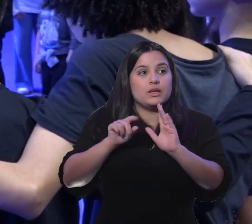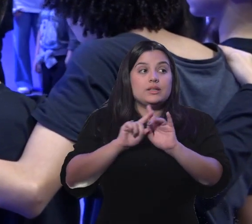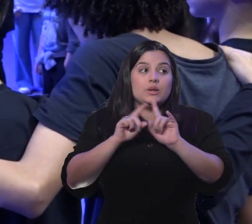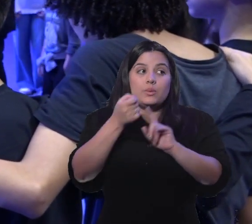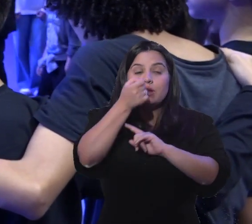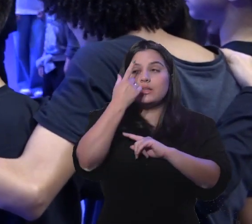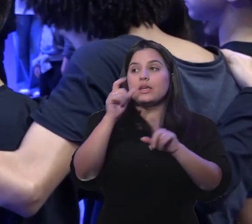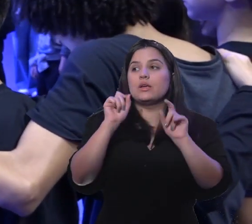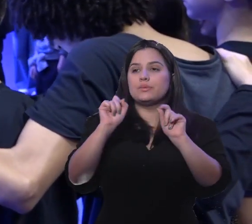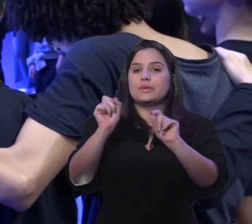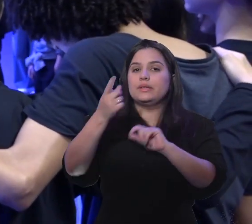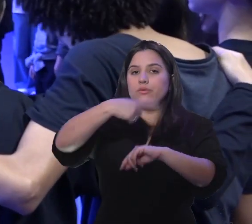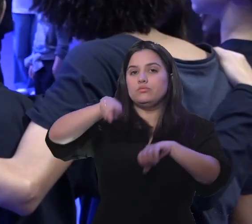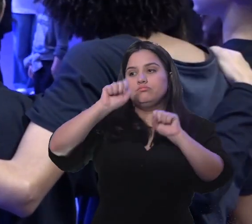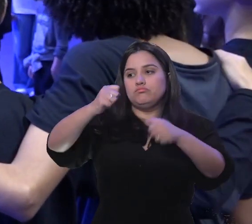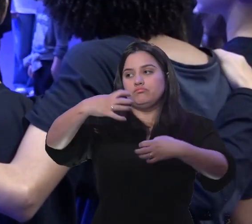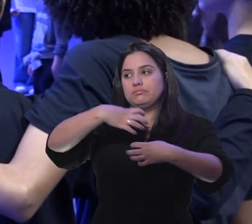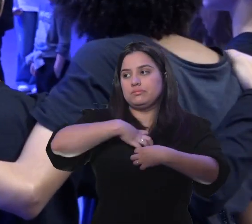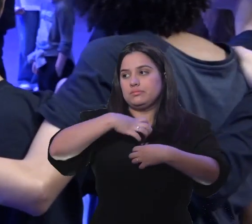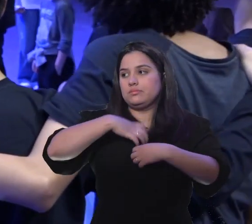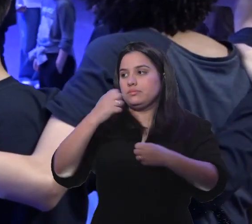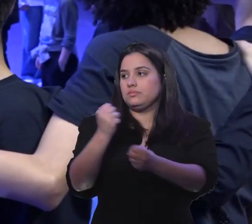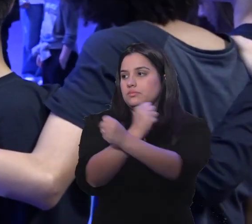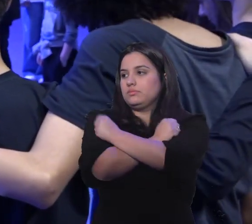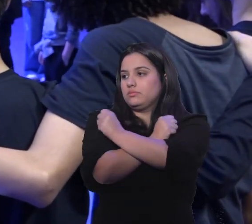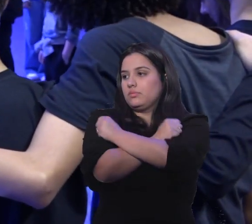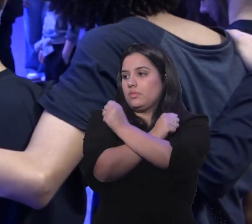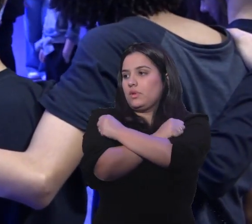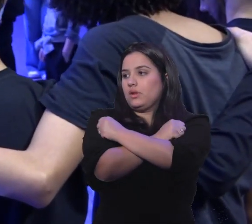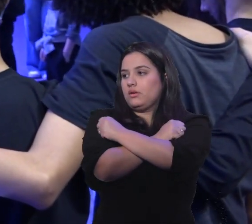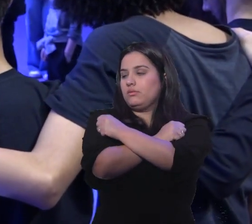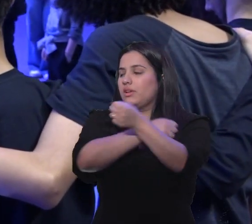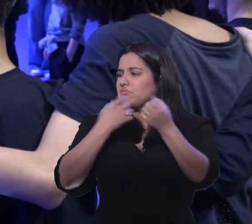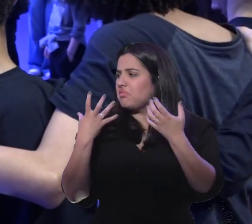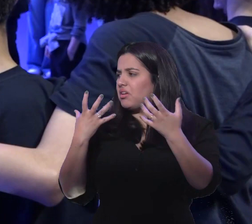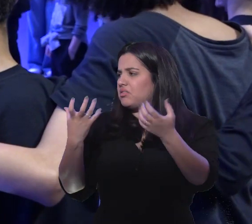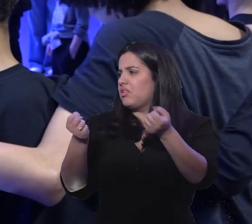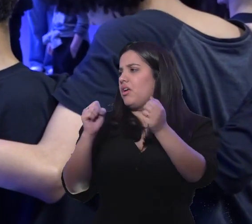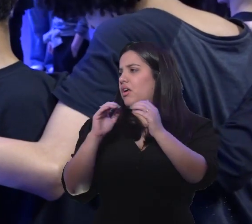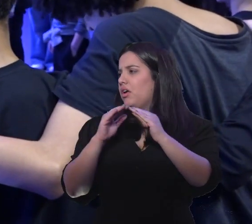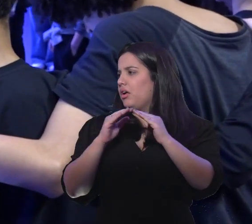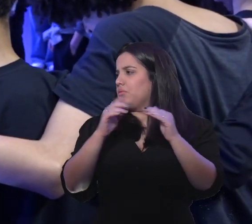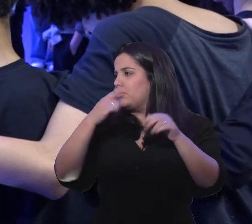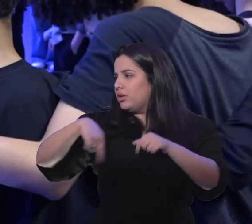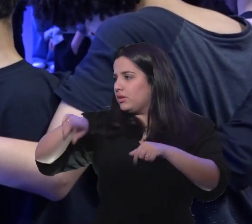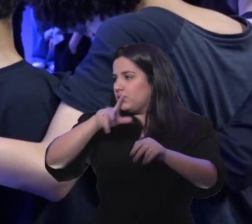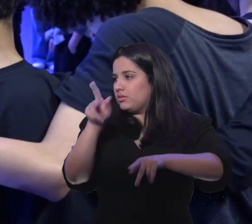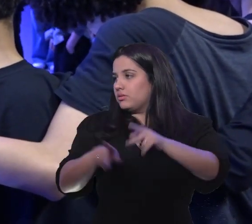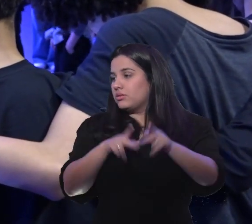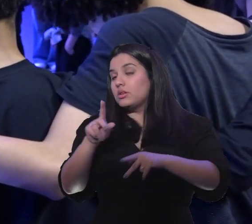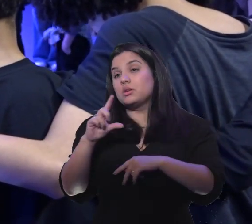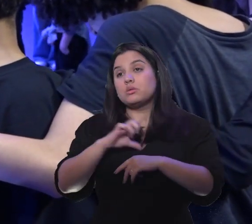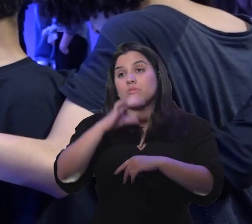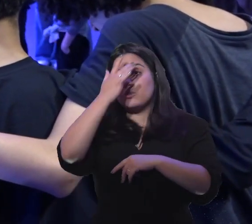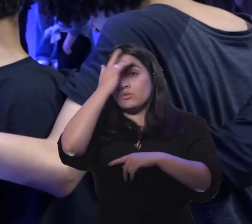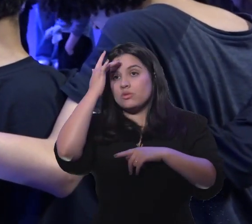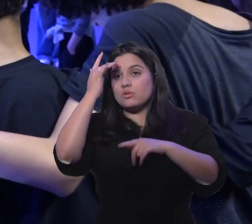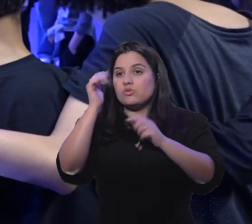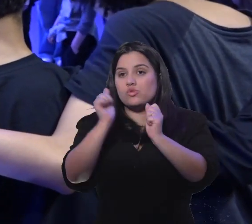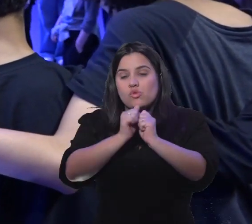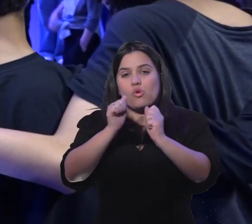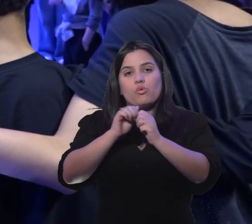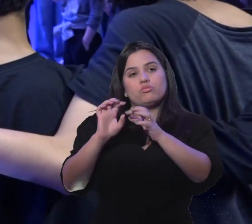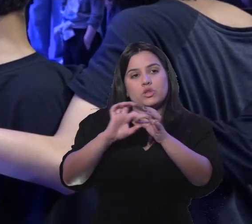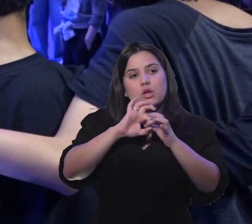possam se sentir acolhidos e amados por nós, recebidos como igreja, e que vocês tenham alguém para andar junto. Então,